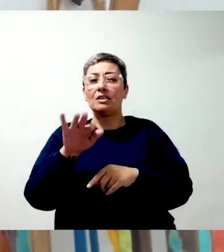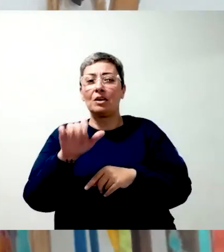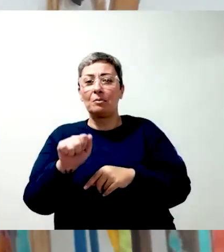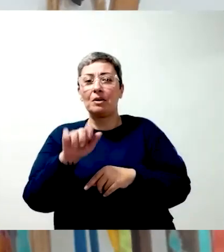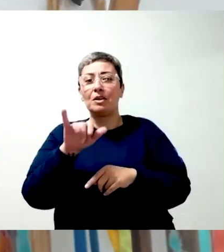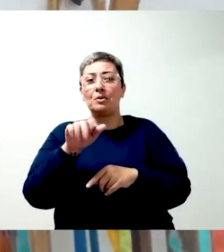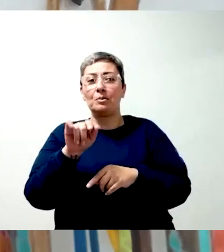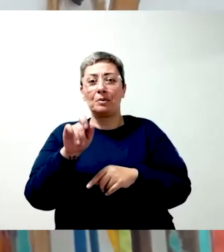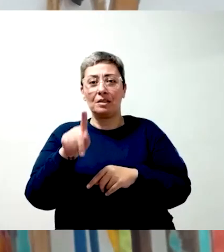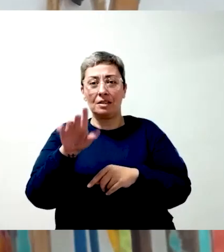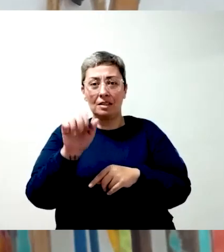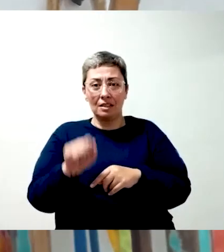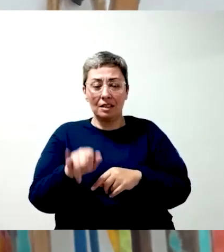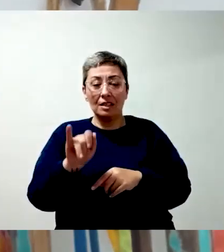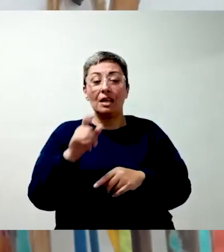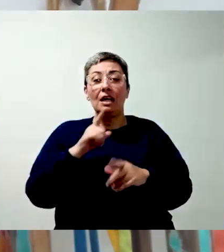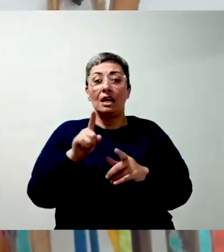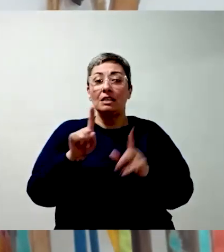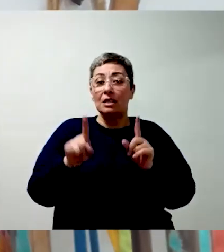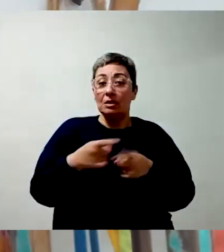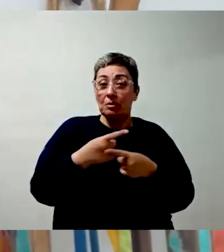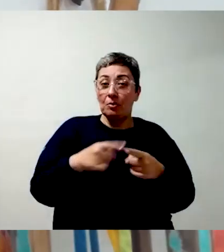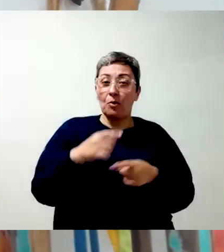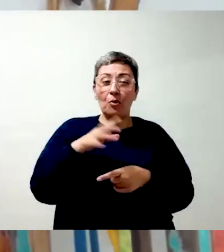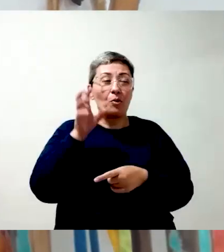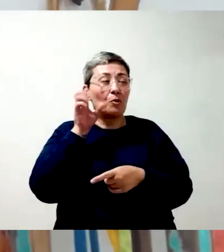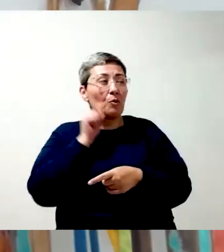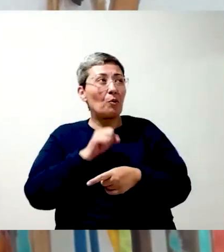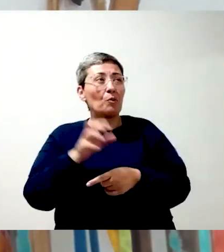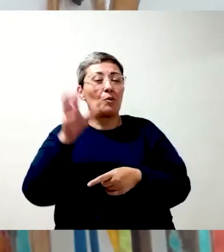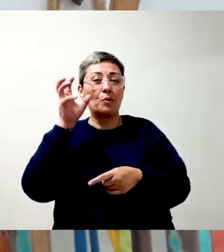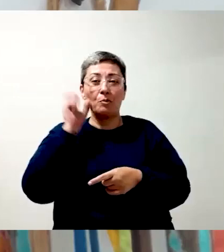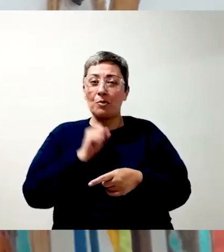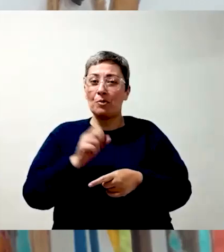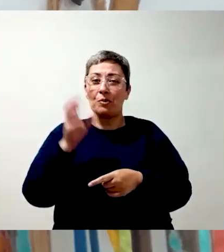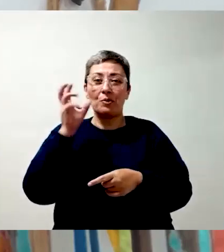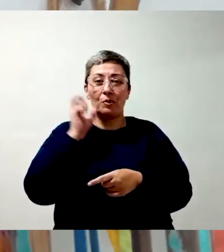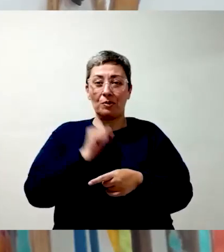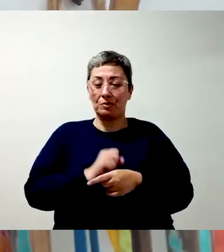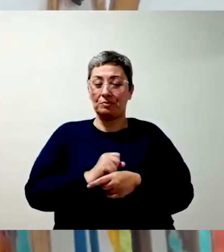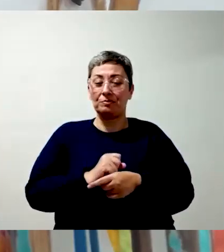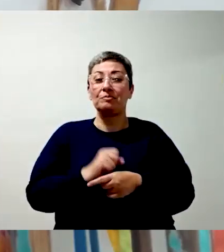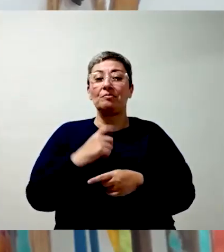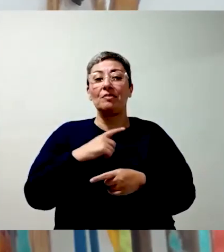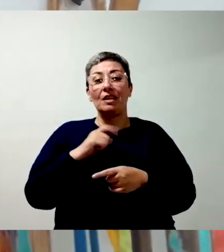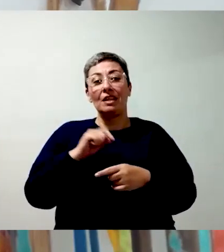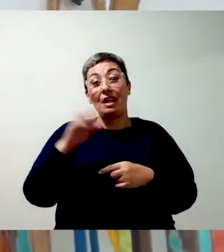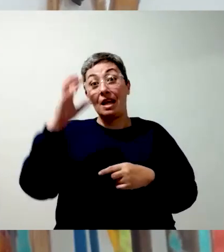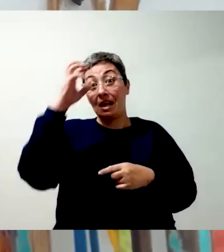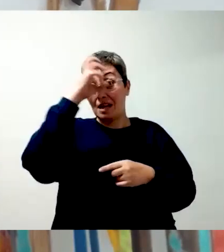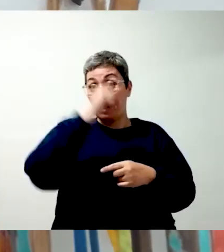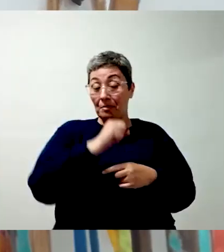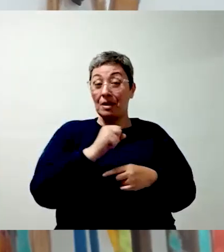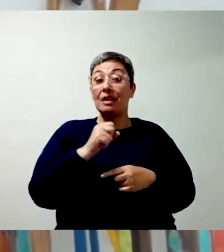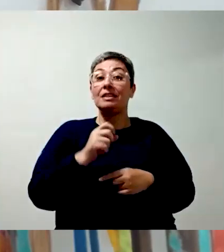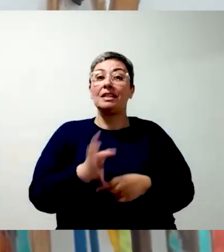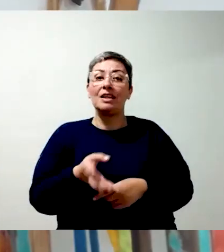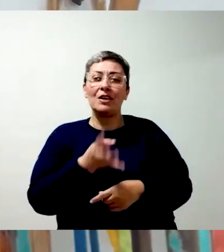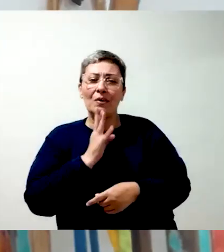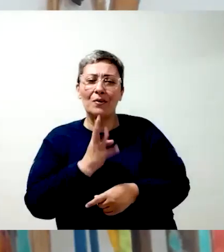Yupanqui. Procure essa música e escute, escute, escute. Aprenda